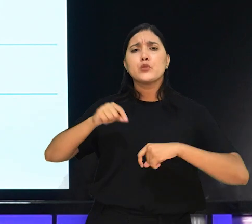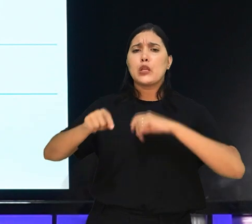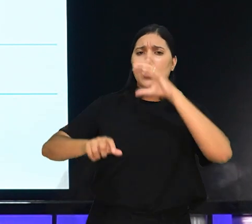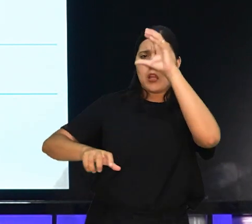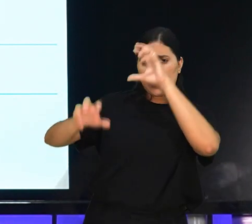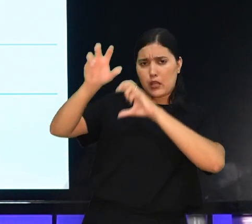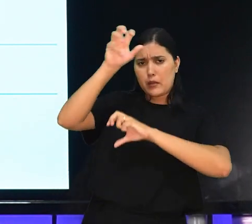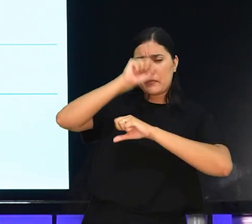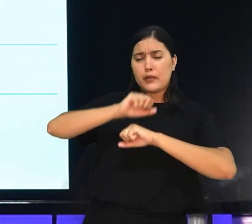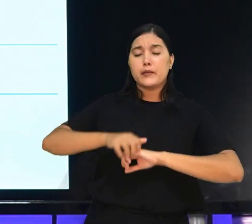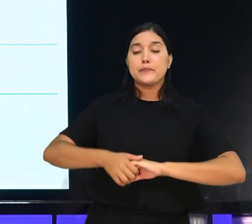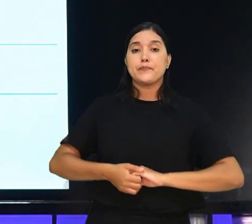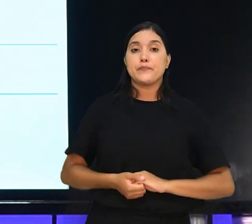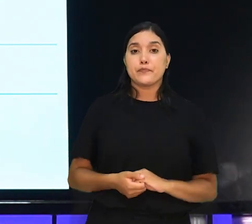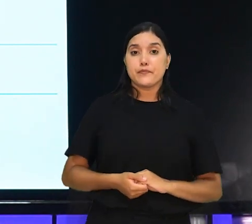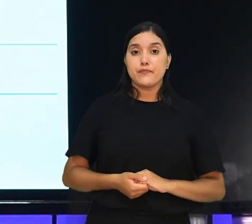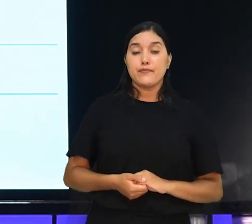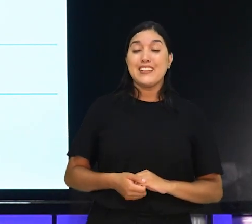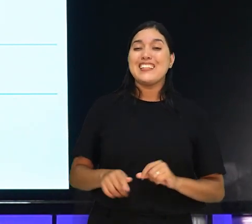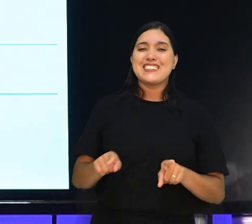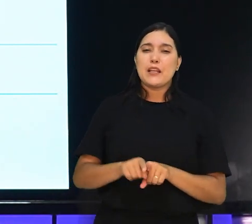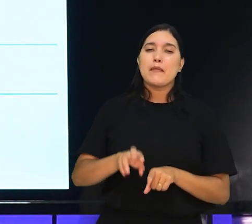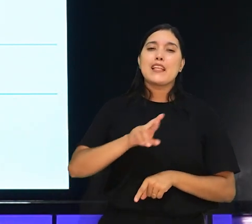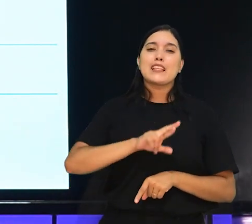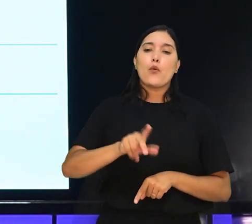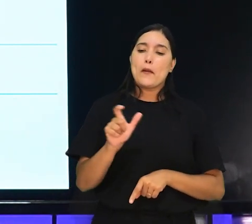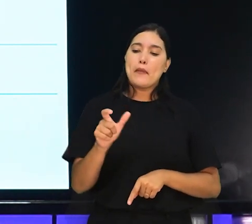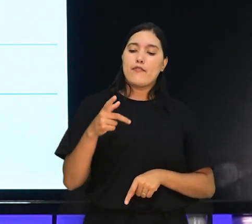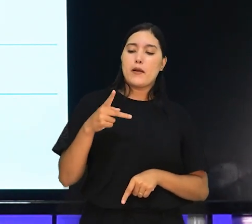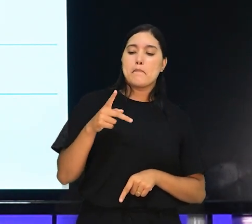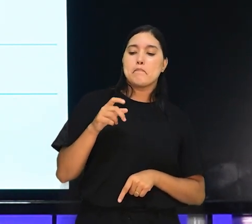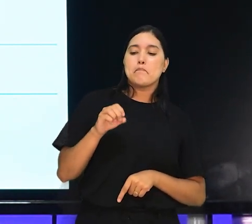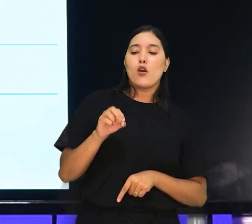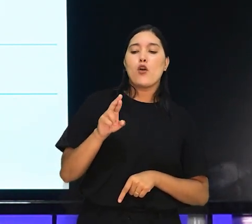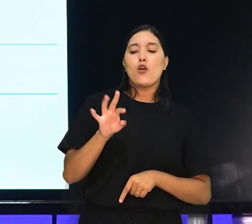deveriam aprender. Ele não é portador de deficiência,